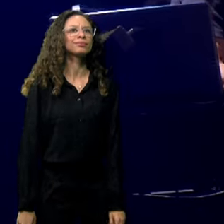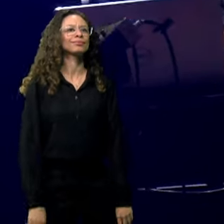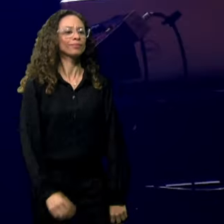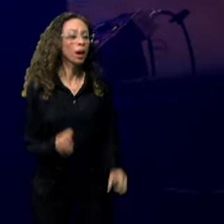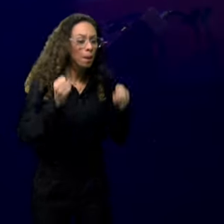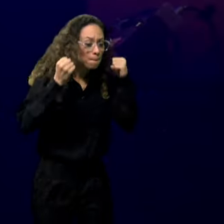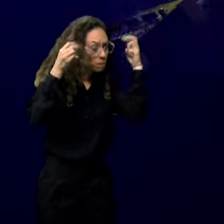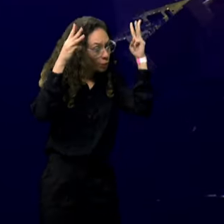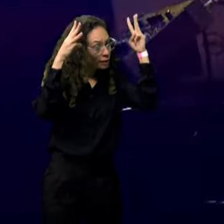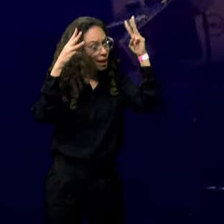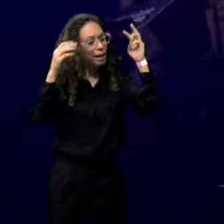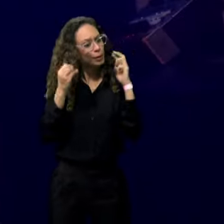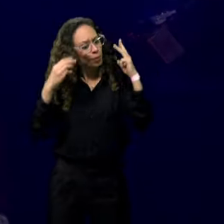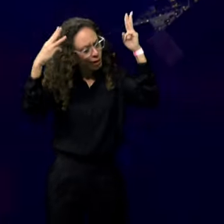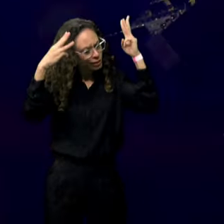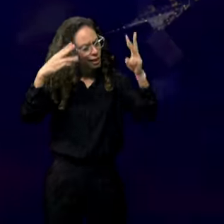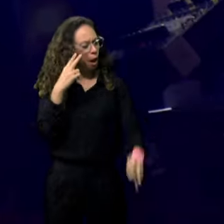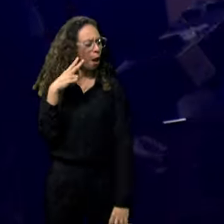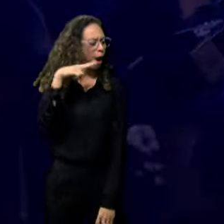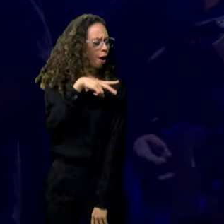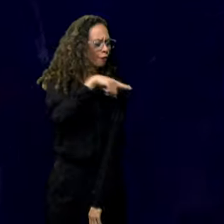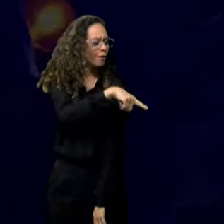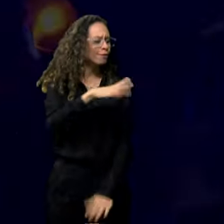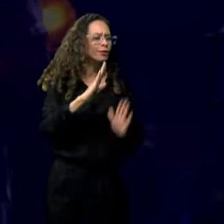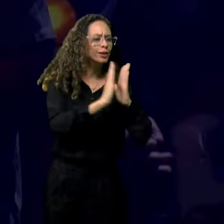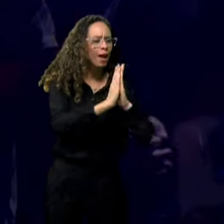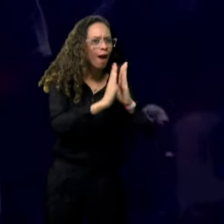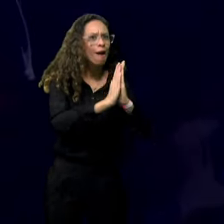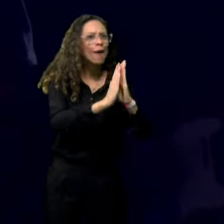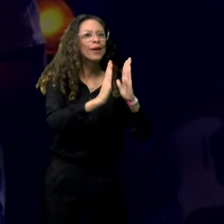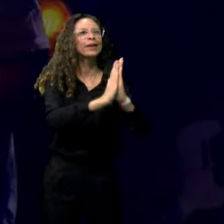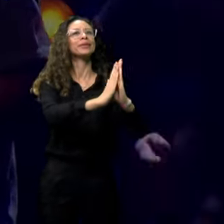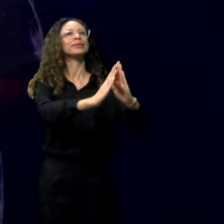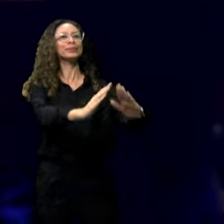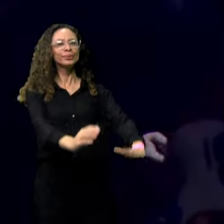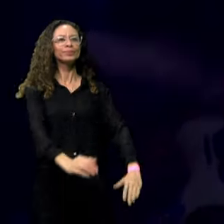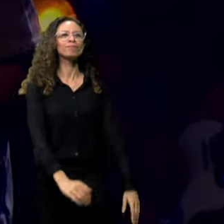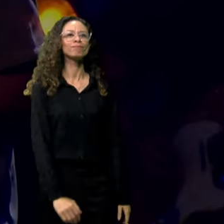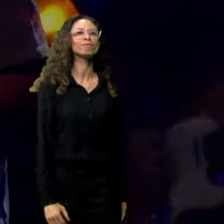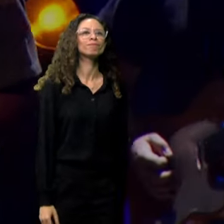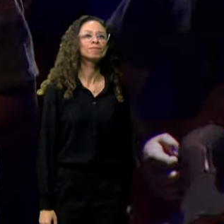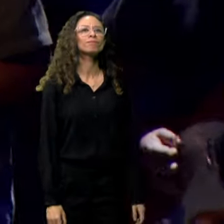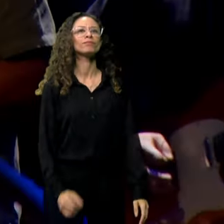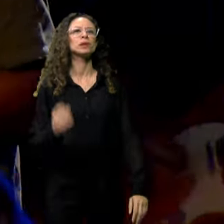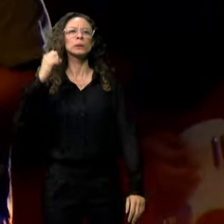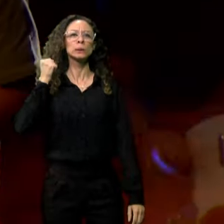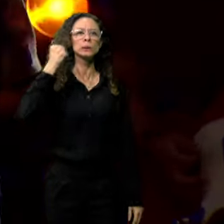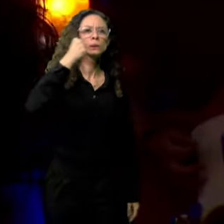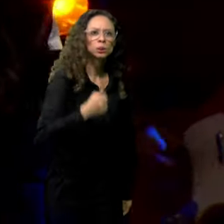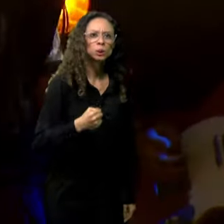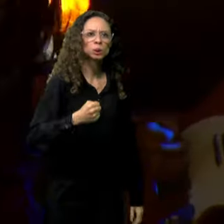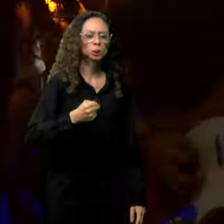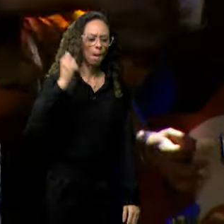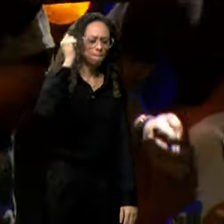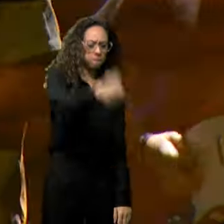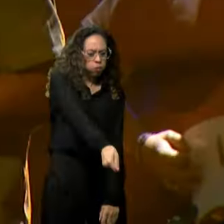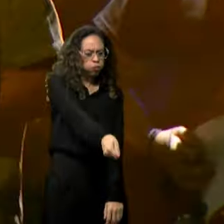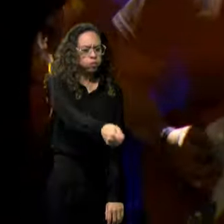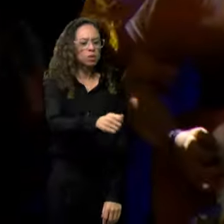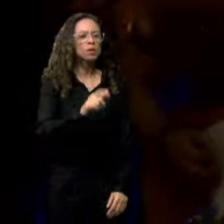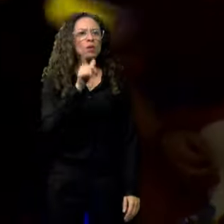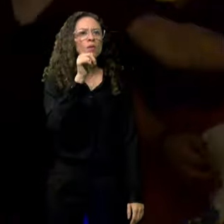é pois é o seu clamor eu ouvi estende